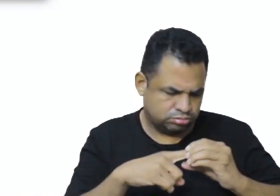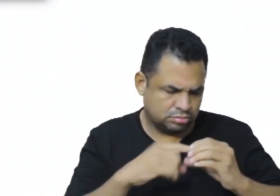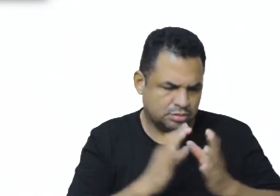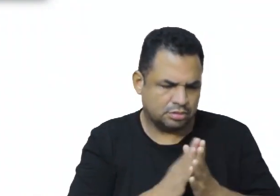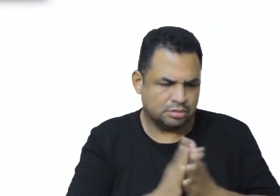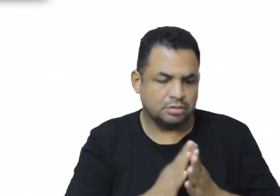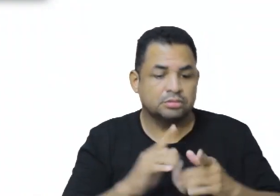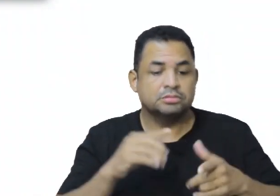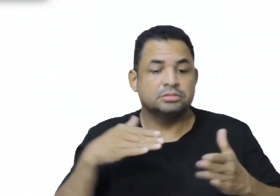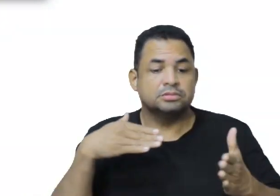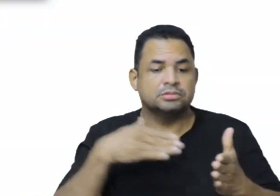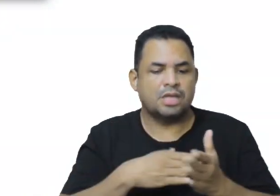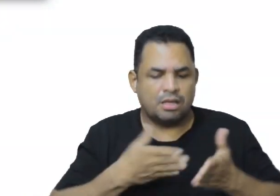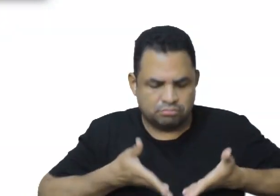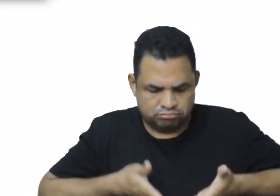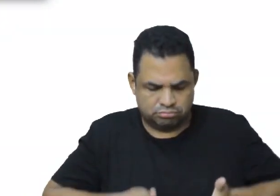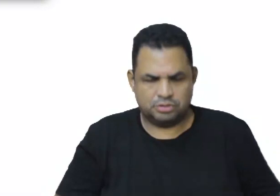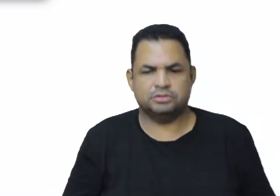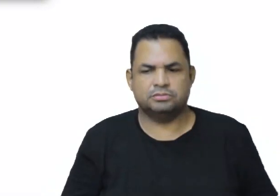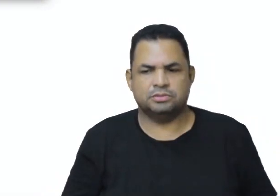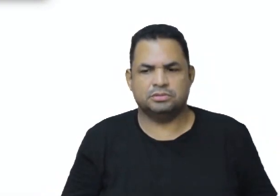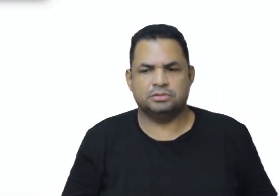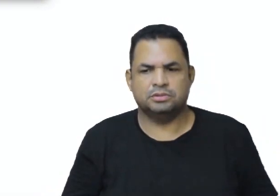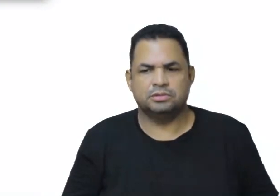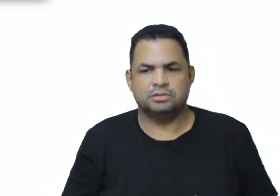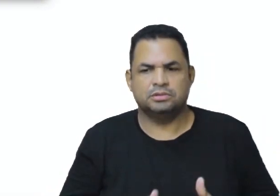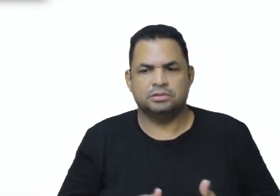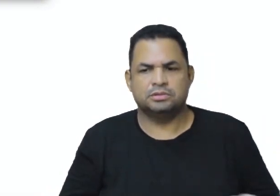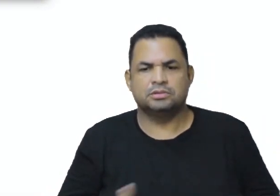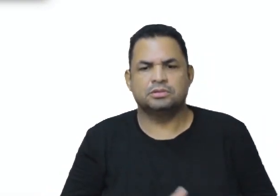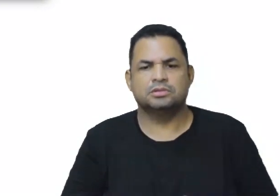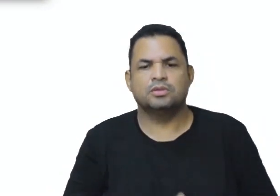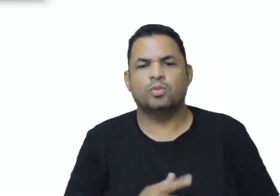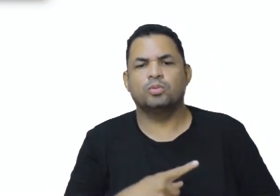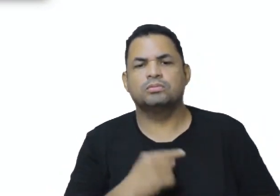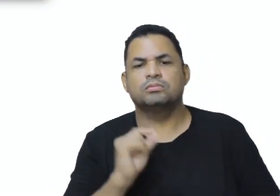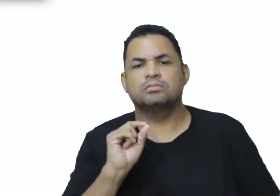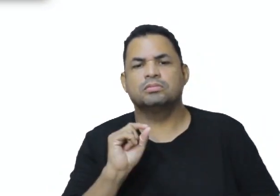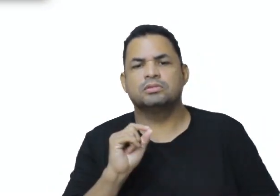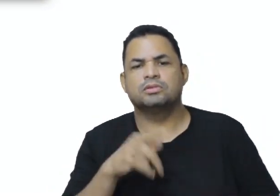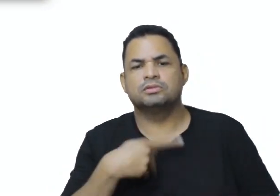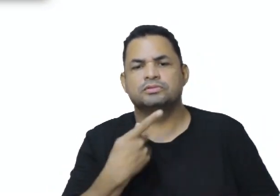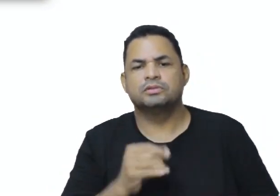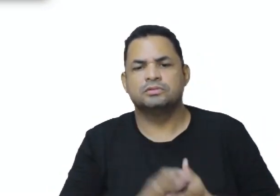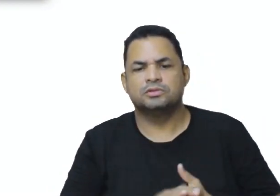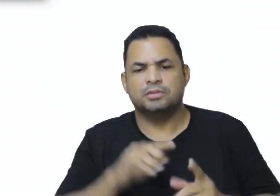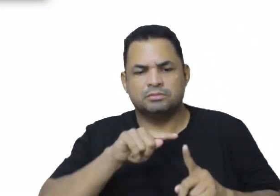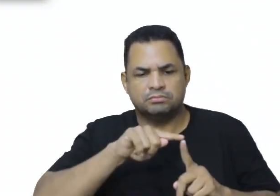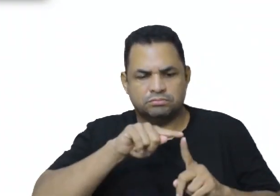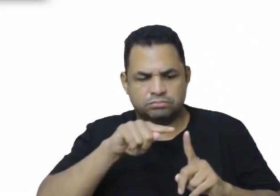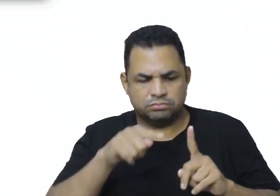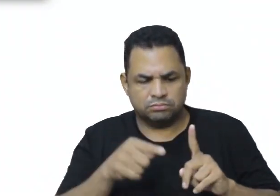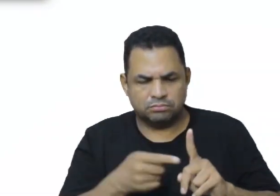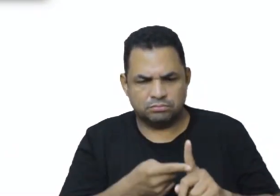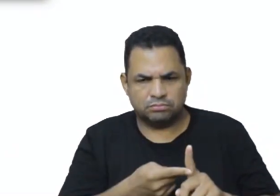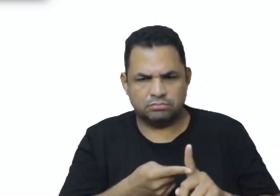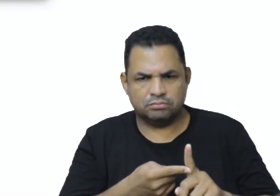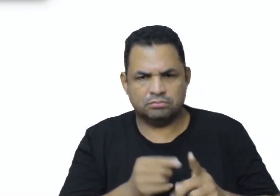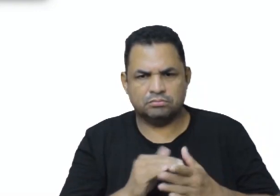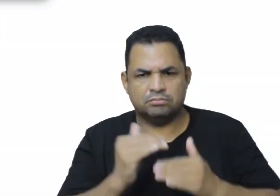do indivíduo. Então, esse período que a gente chama popularmente aí de gestação é